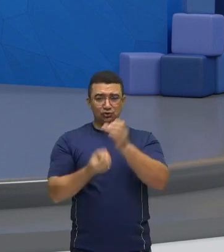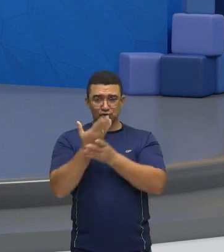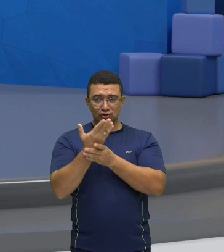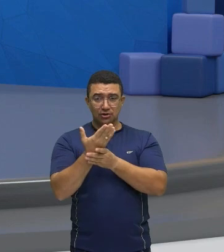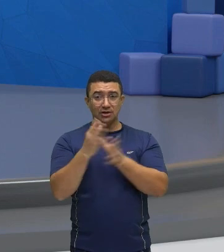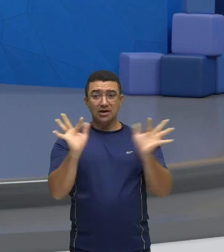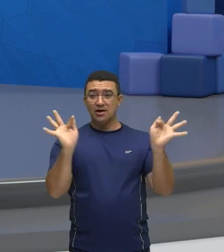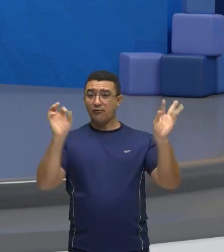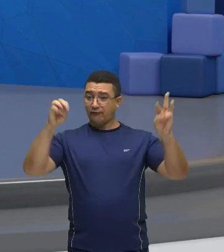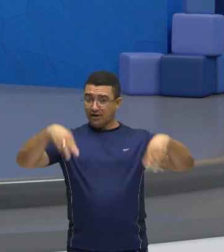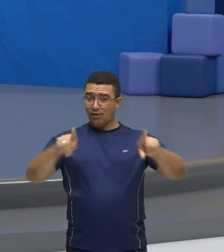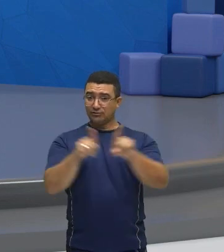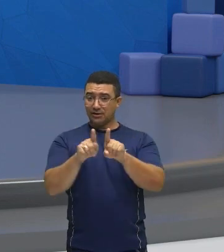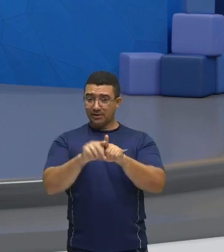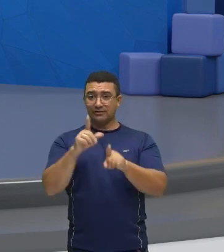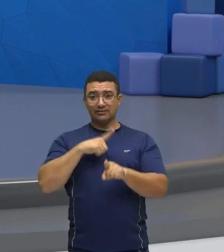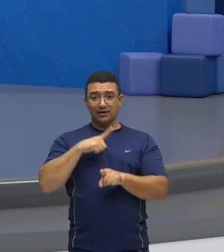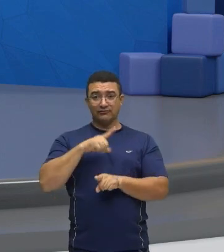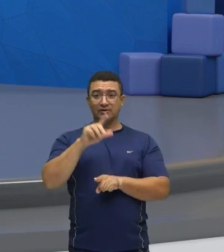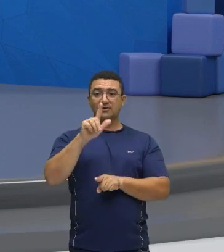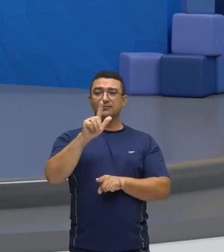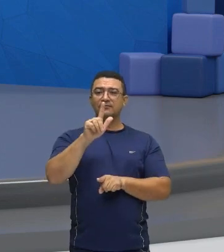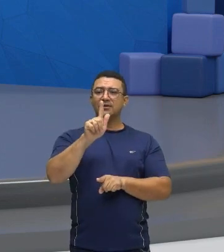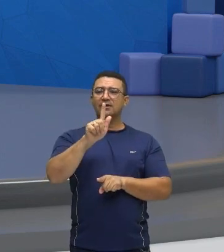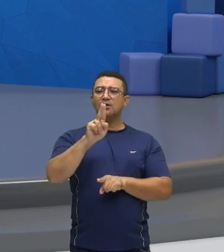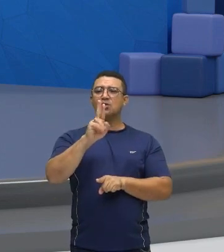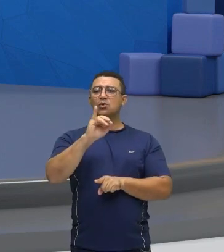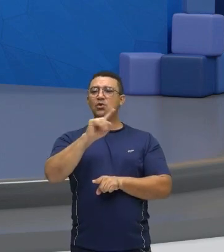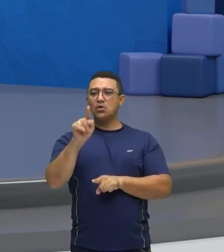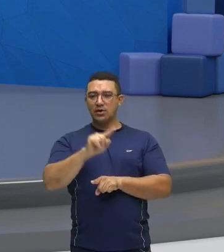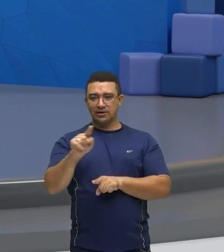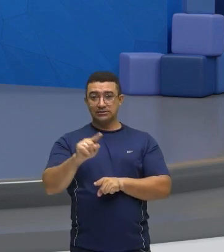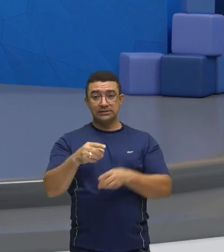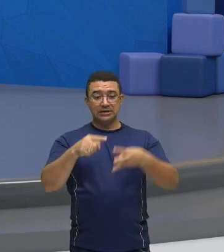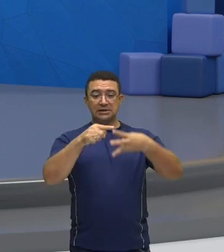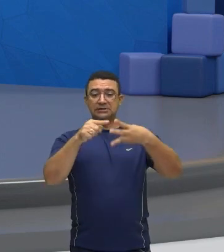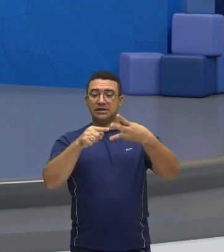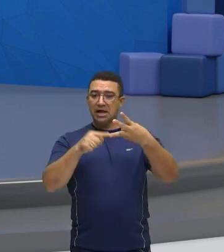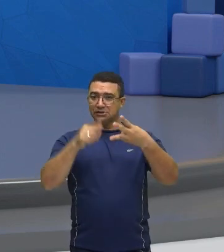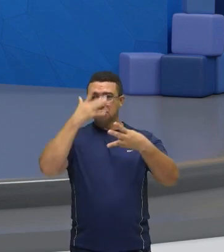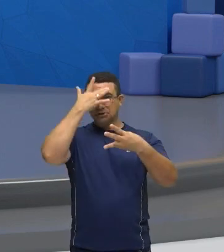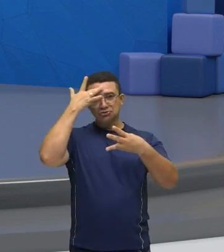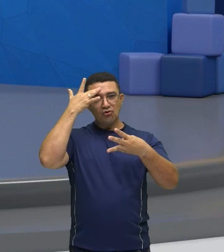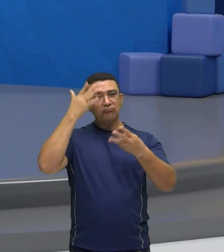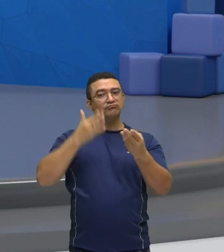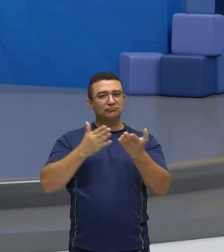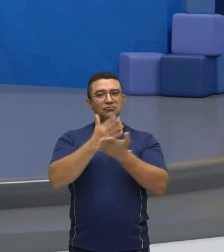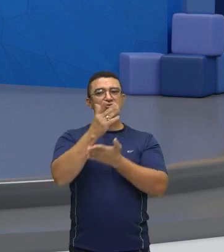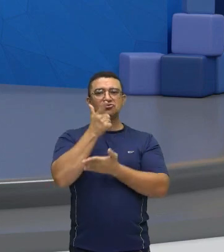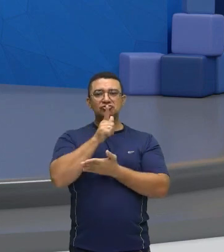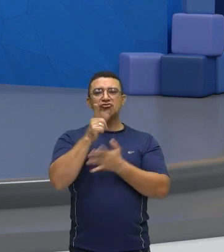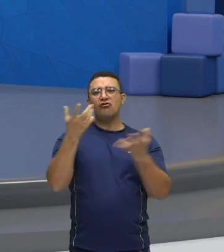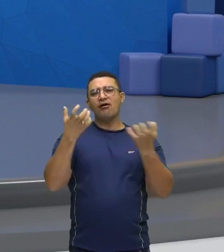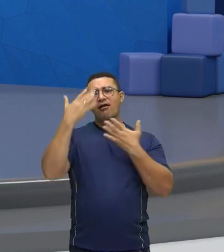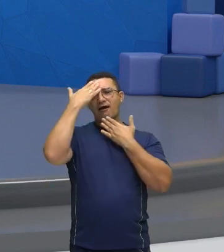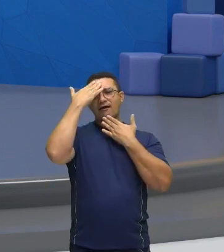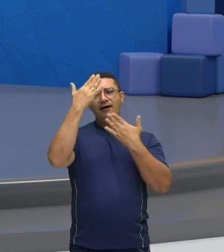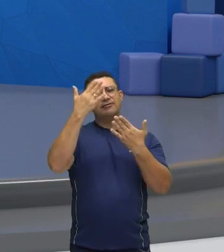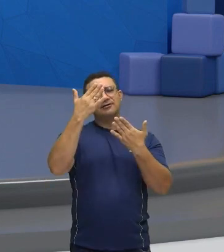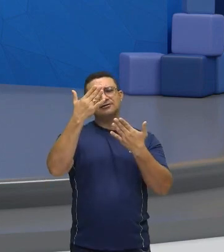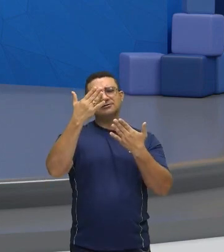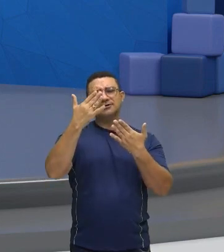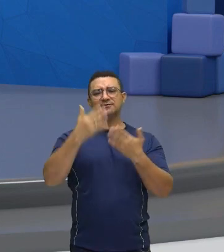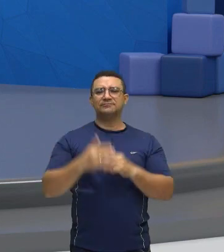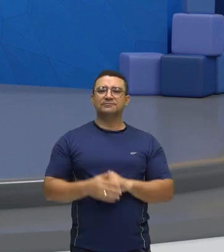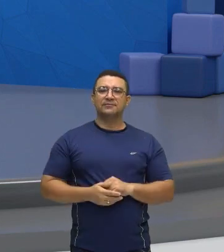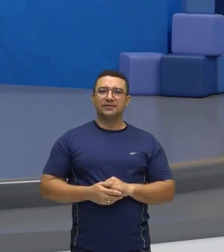quiz com a presença de 3 finalistas, né? A gente vai tentar revelar depois quem são esses 3. Agradeço muito mesmo de coração a participação